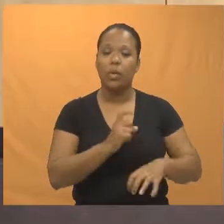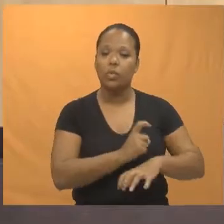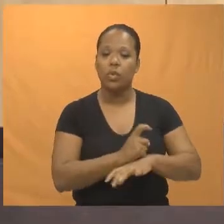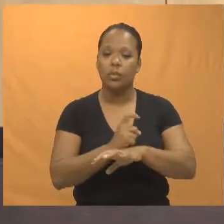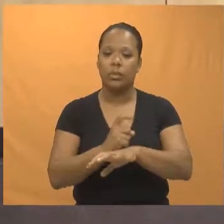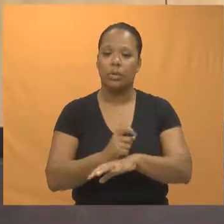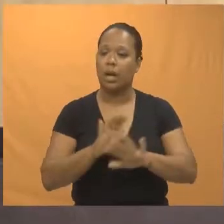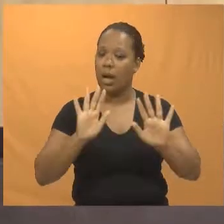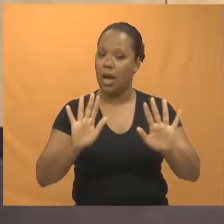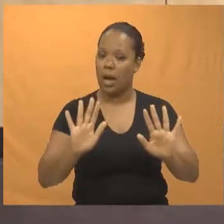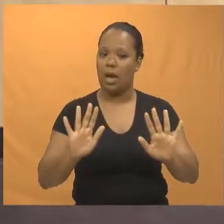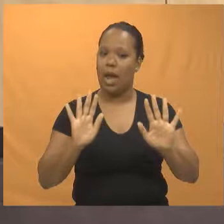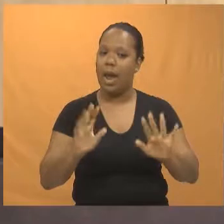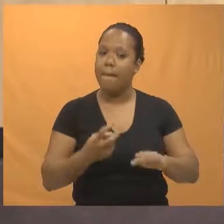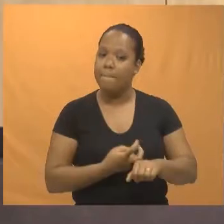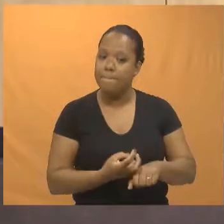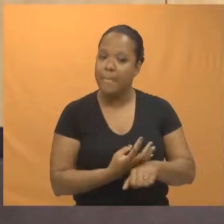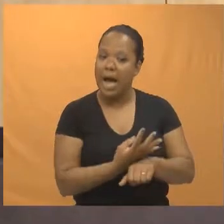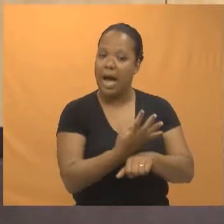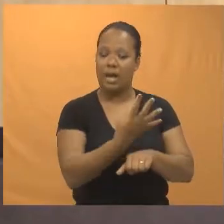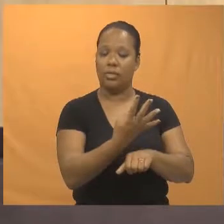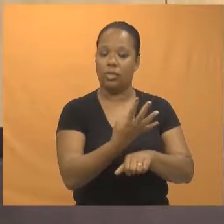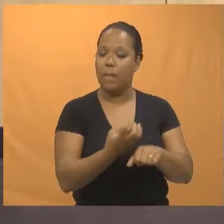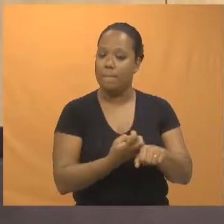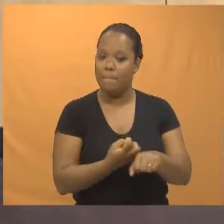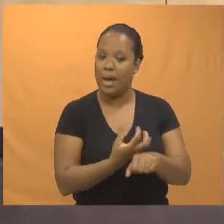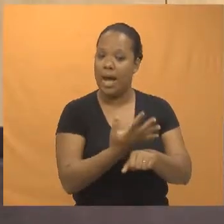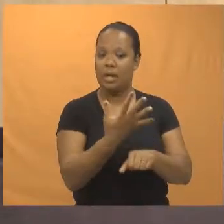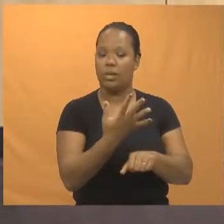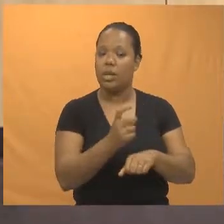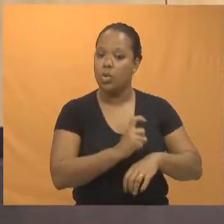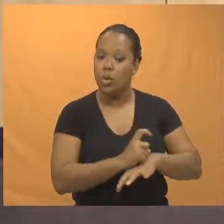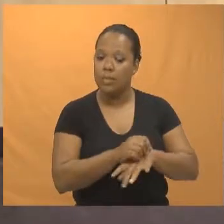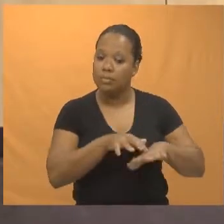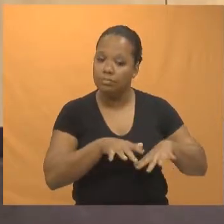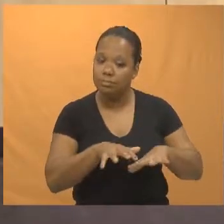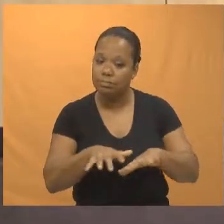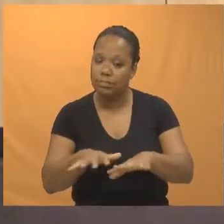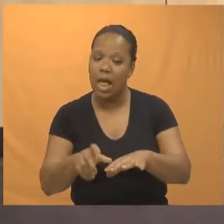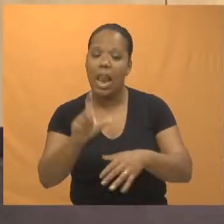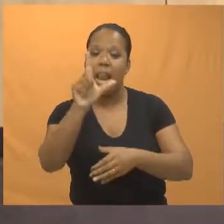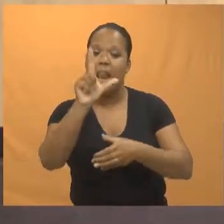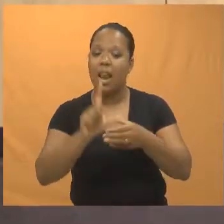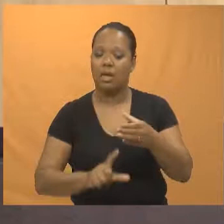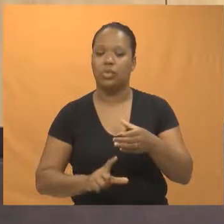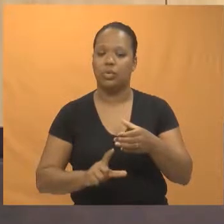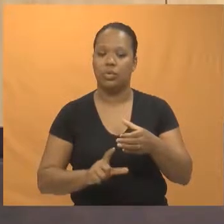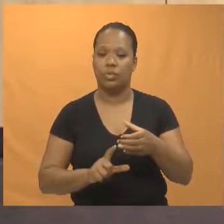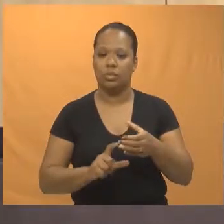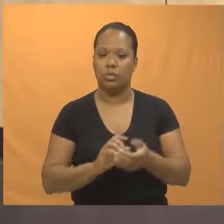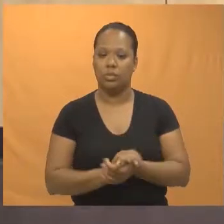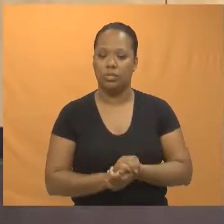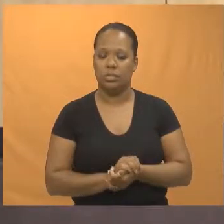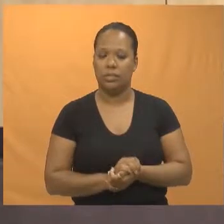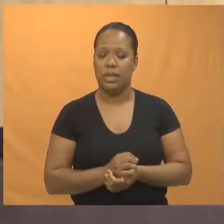para a cidade, pelo amor de Deus, não é mato. Daqui a pouco eu vou tacar fogo no mato. O que traz escorpião para a cidade é o lixo, é o entulho.